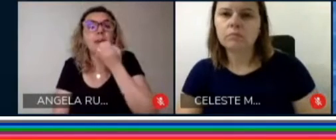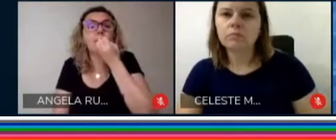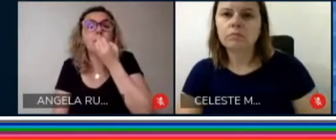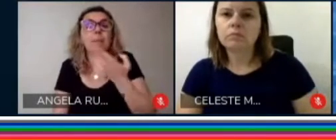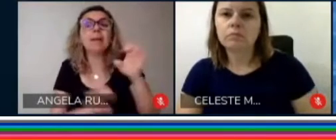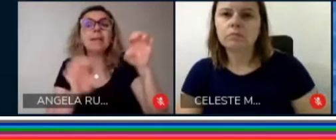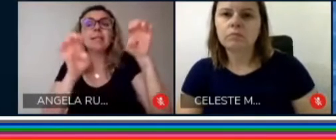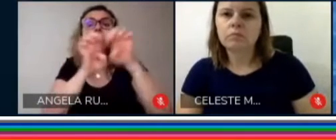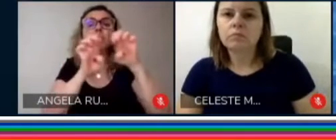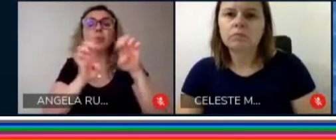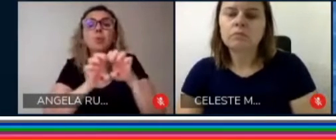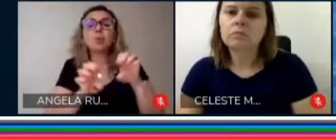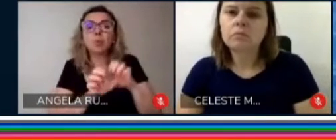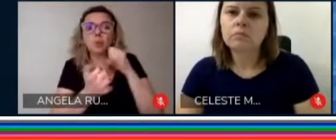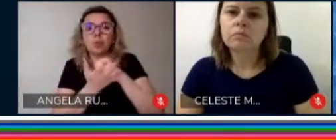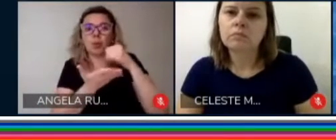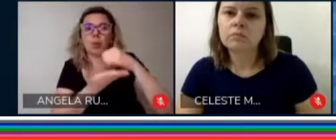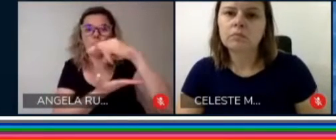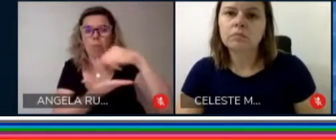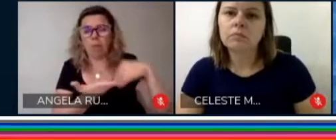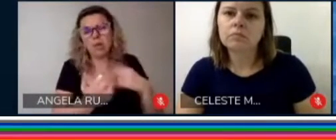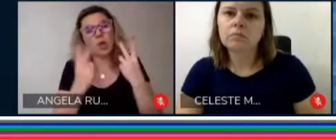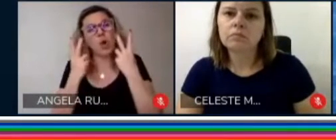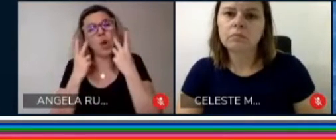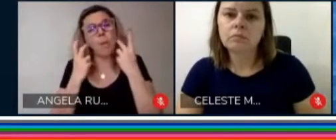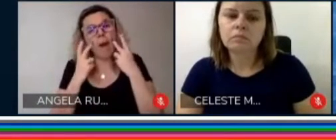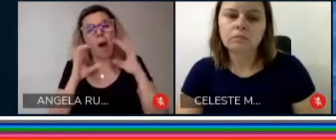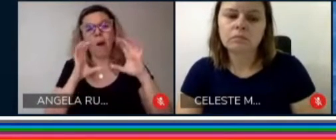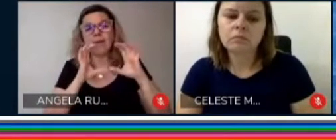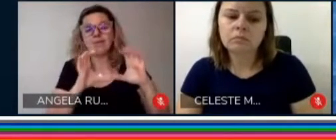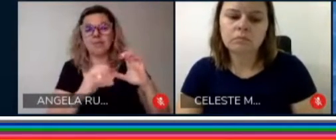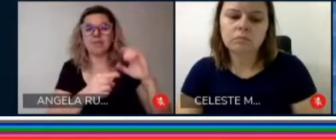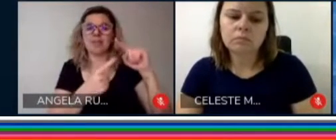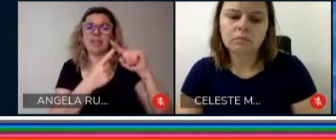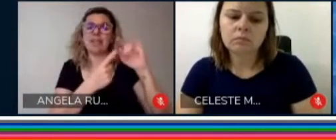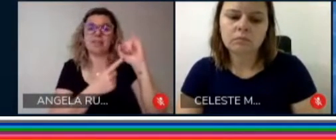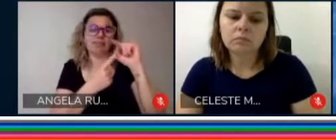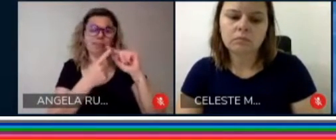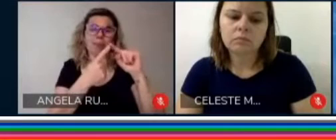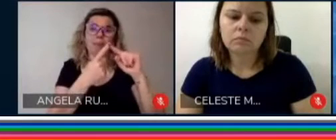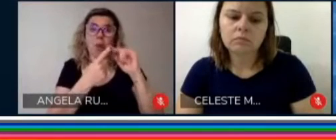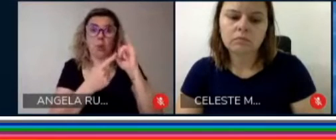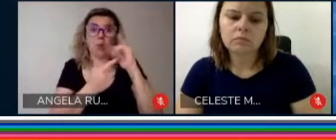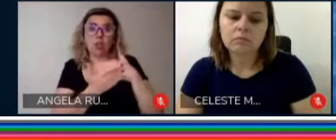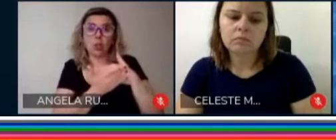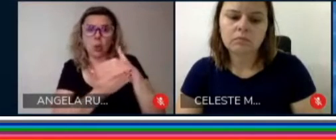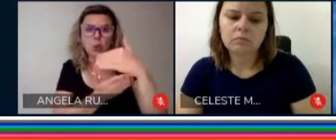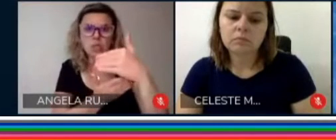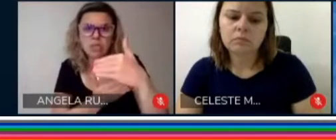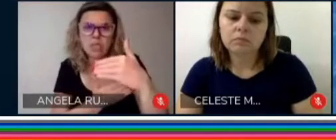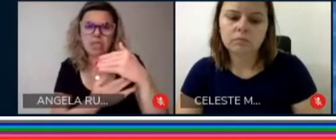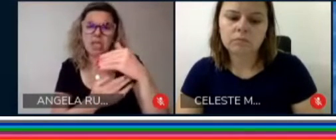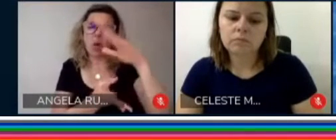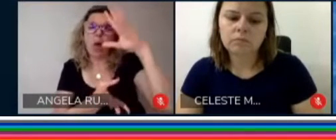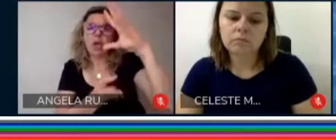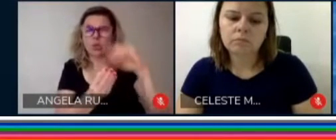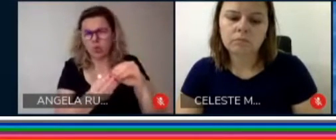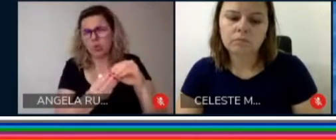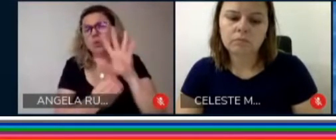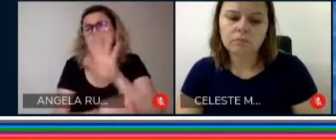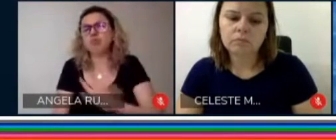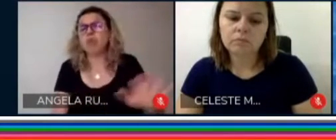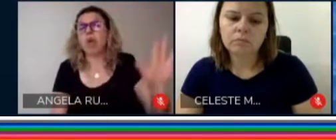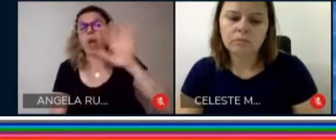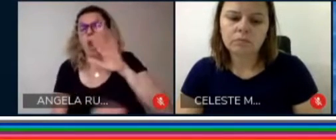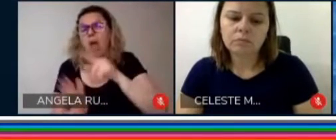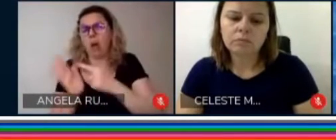né? Comumente, a estrutura é essa, né? Ela traz uma introdução, traz um resumo que te dá o âmbito